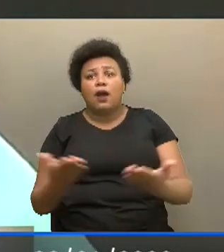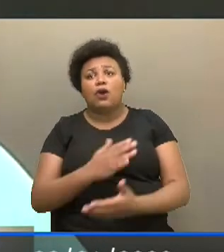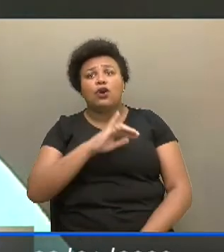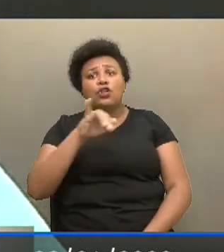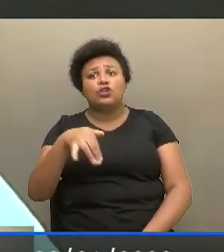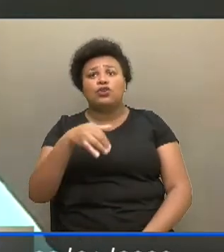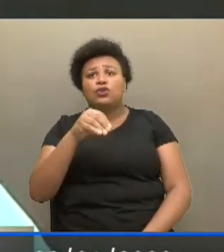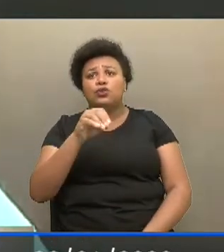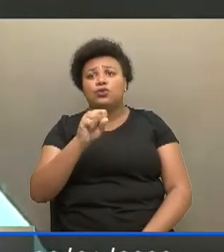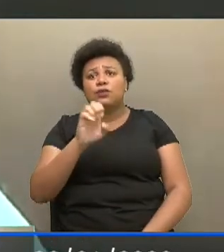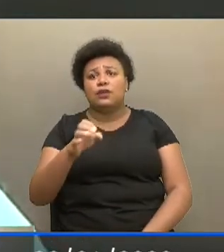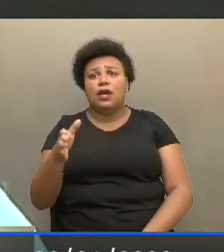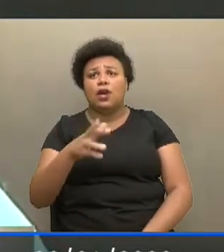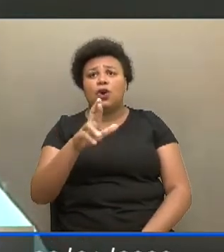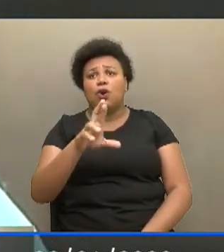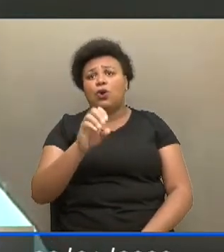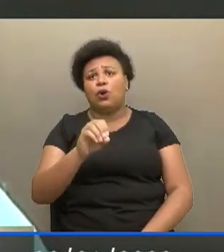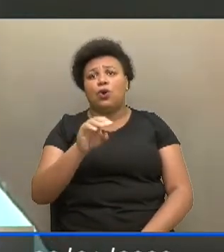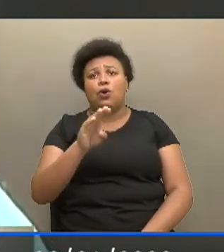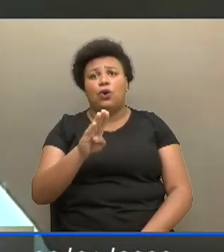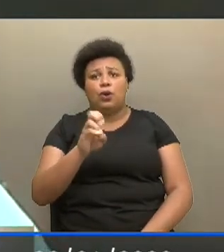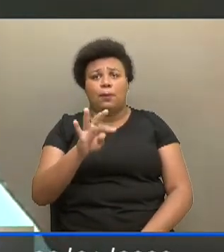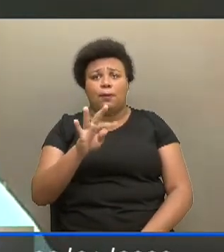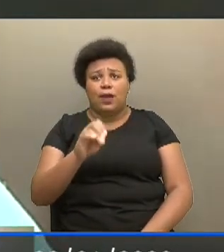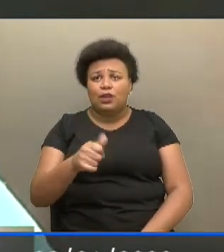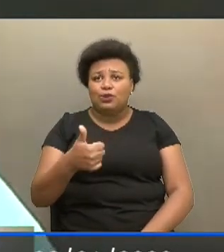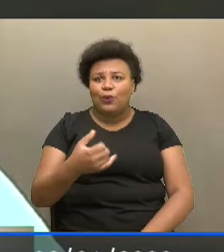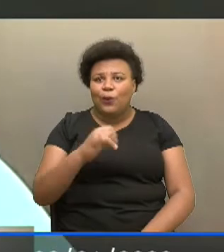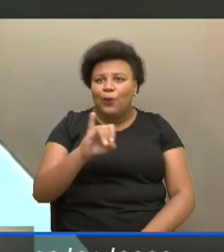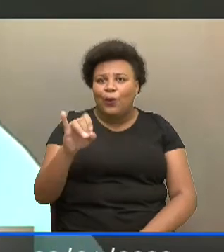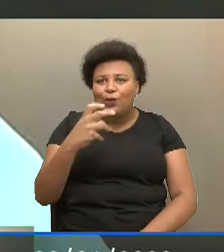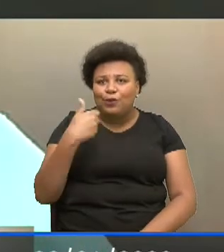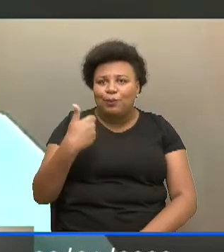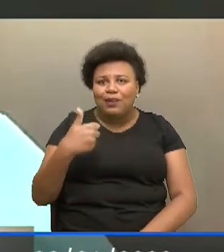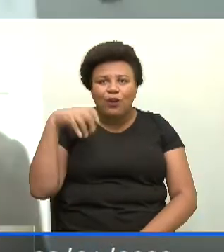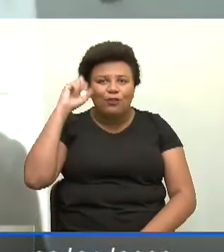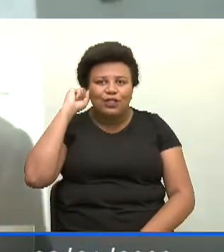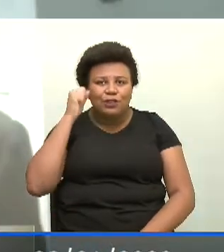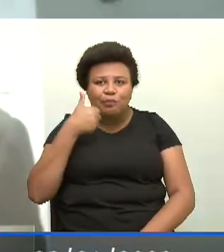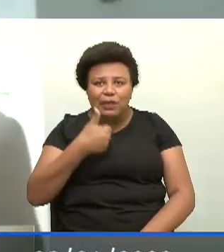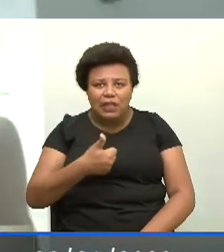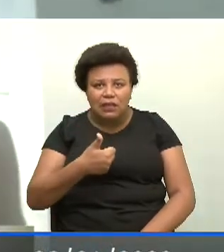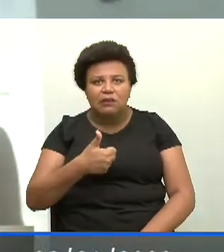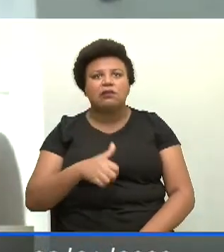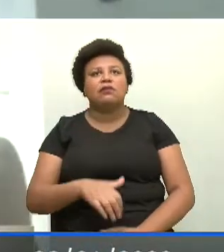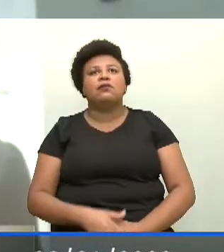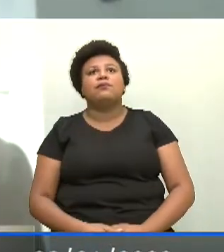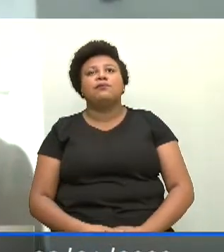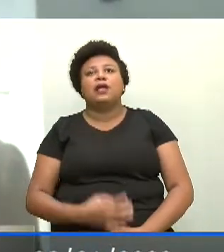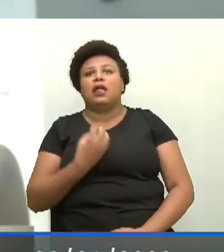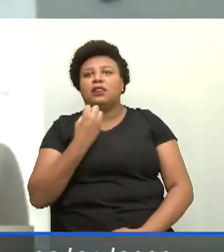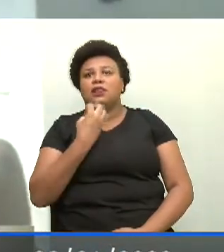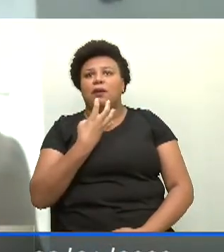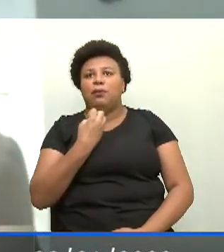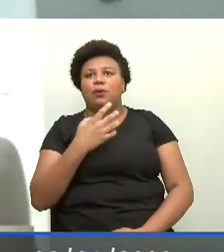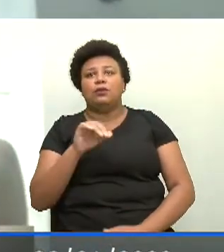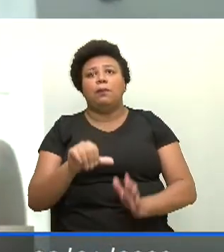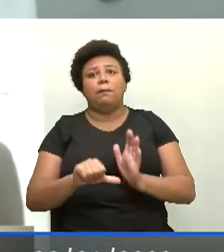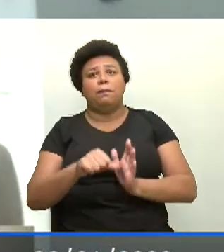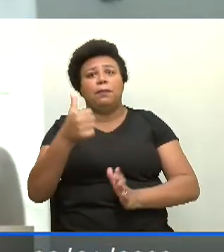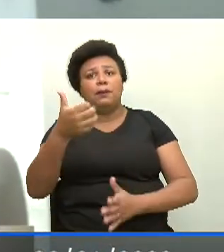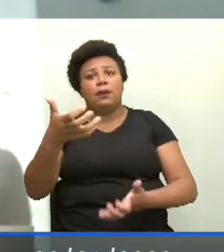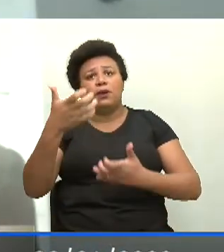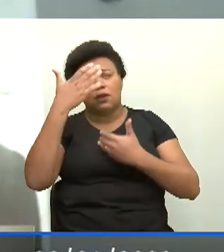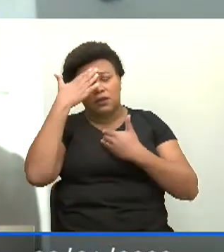com a palavra. Oi, está ouvindo bem, Hernani? Sim, estamos lhe ouvindo bem. Tá bom. Primeiro, agradecer